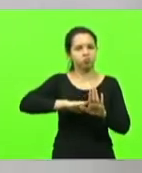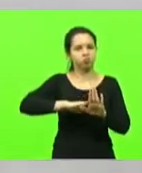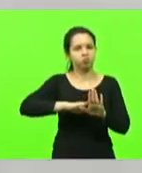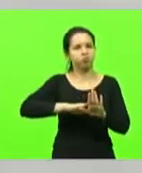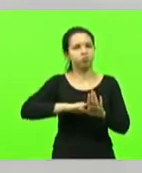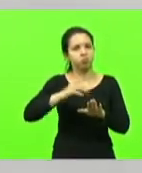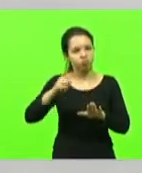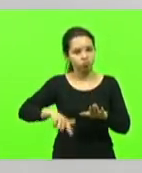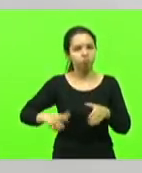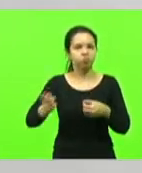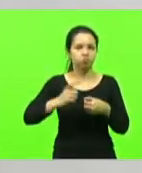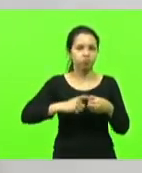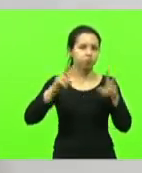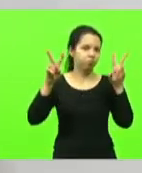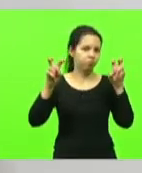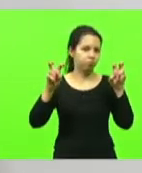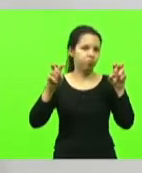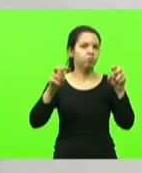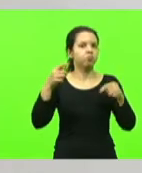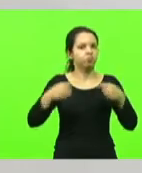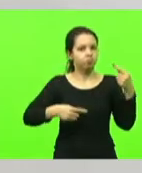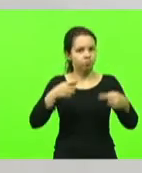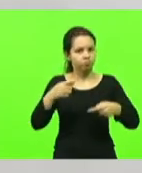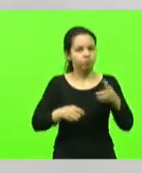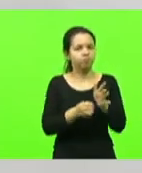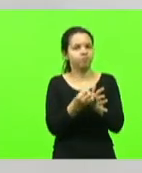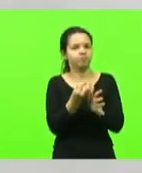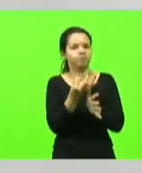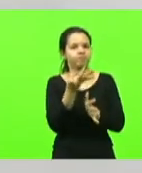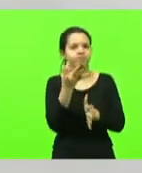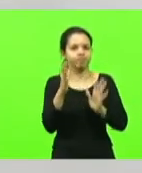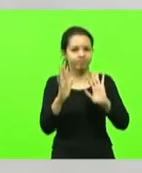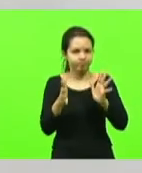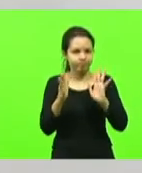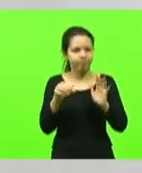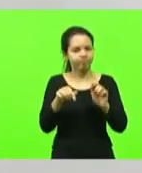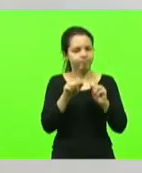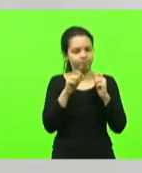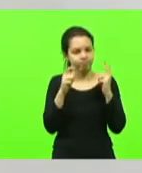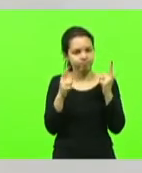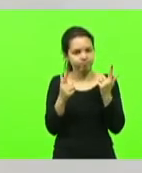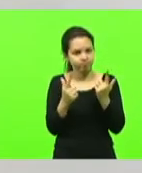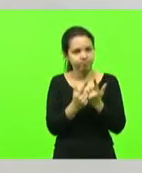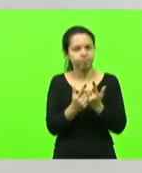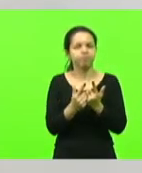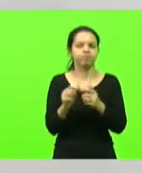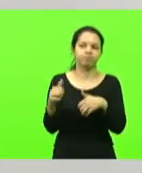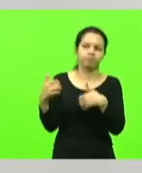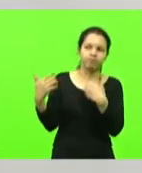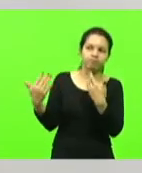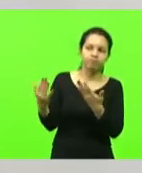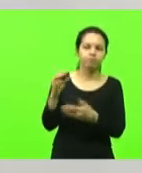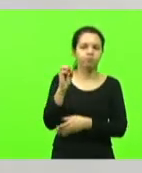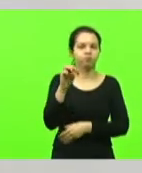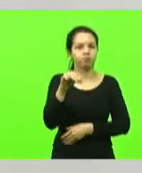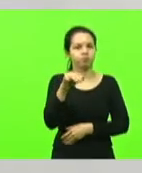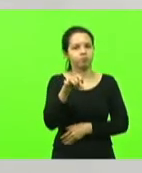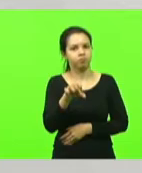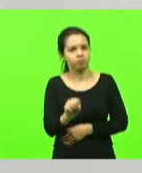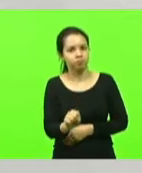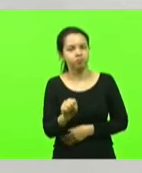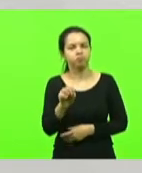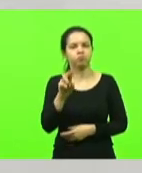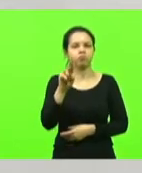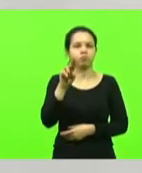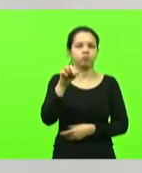muito, já foi por demais debatido nesta casa, fora, por OMS, Unicef, todos